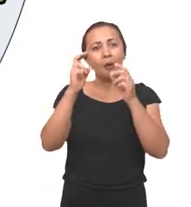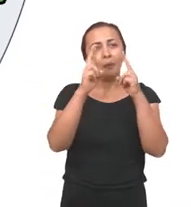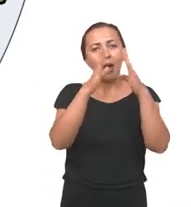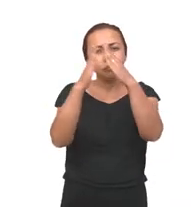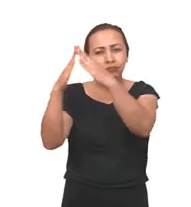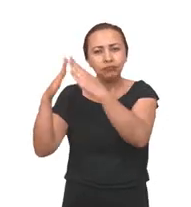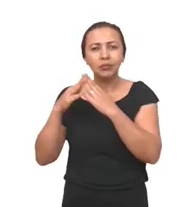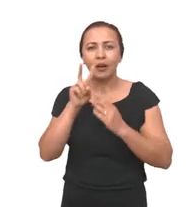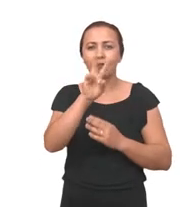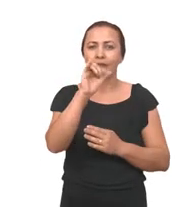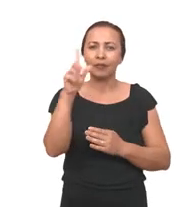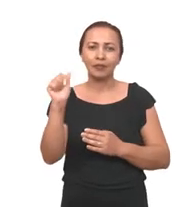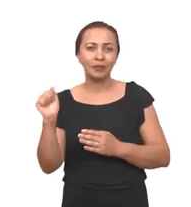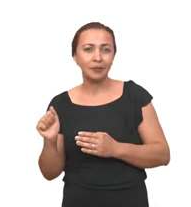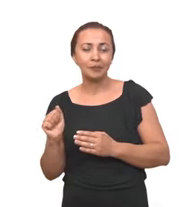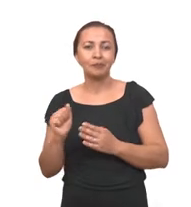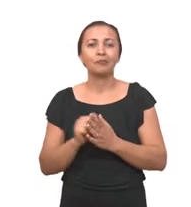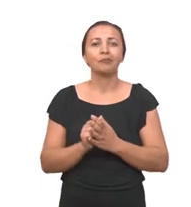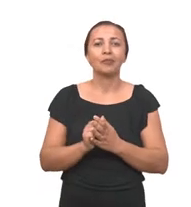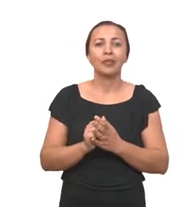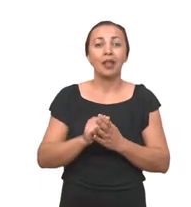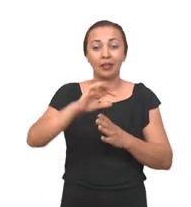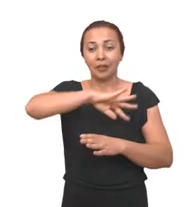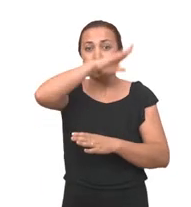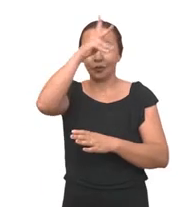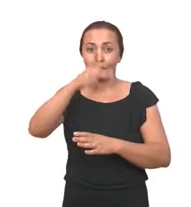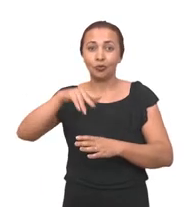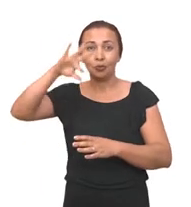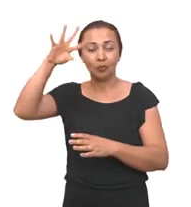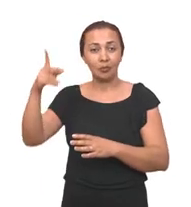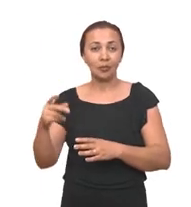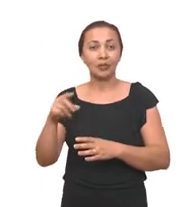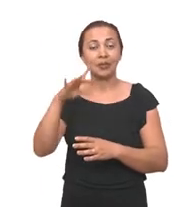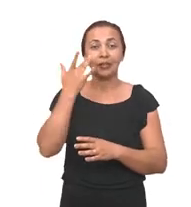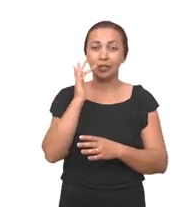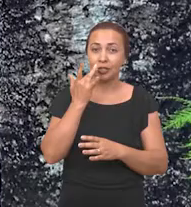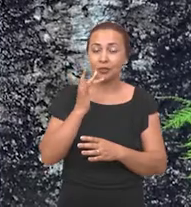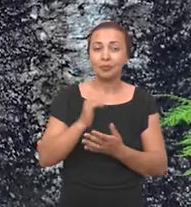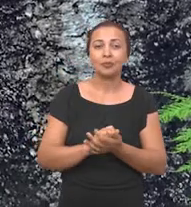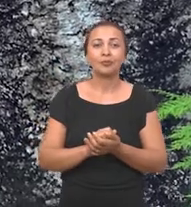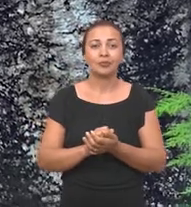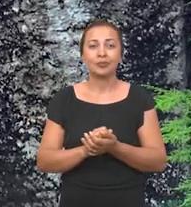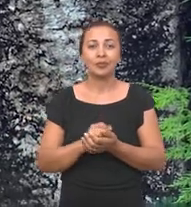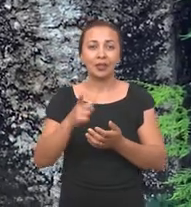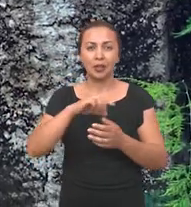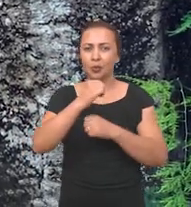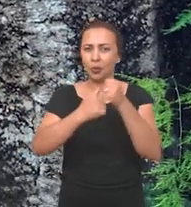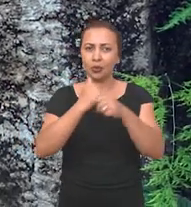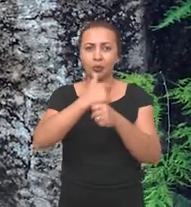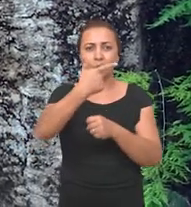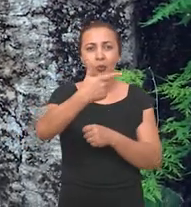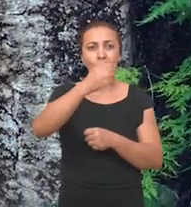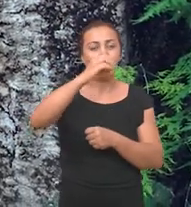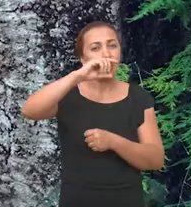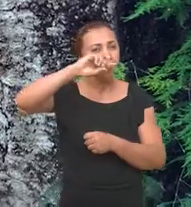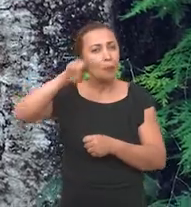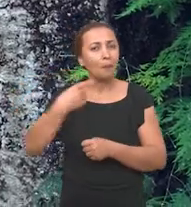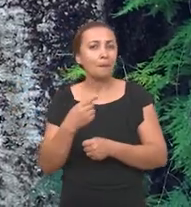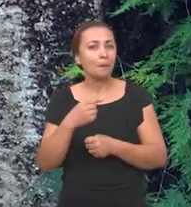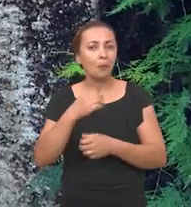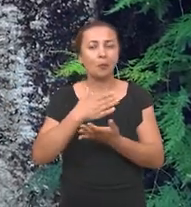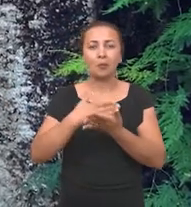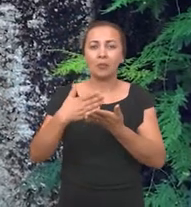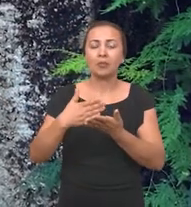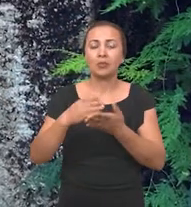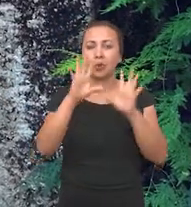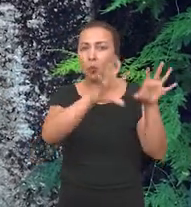distrito do município de Andaraí, e que é tombado desde dos anos 2000, né? E